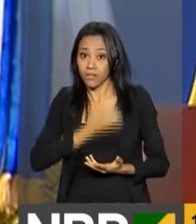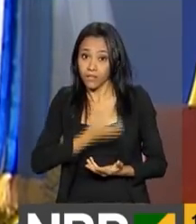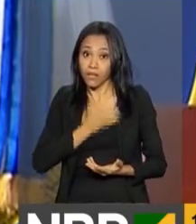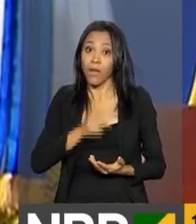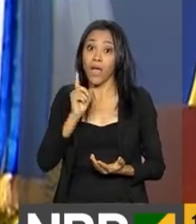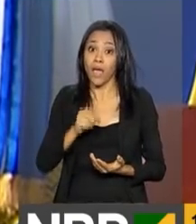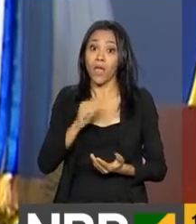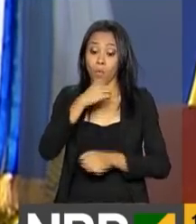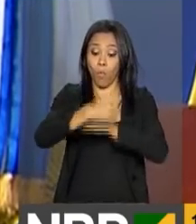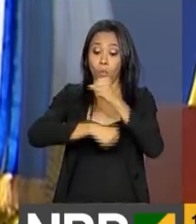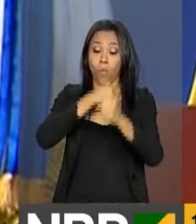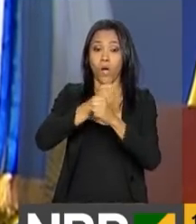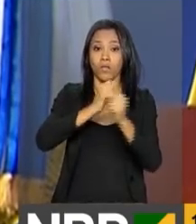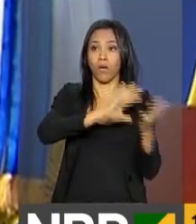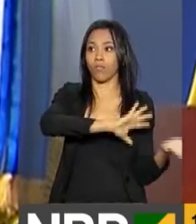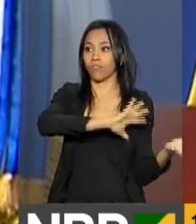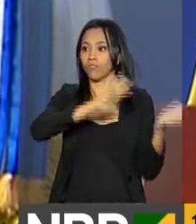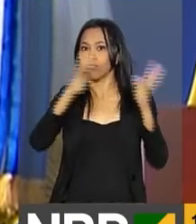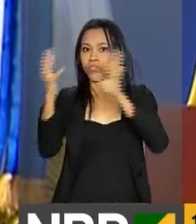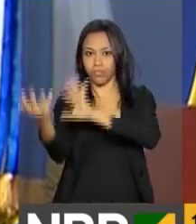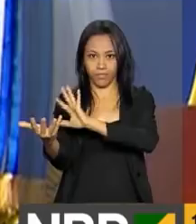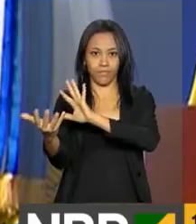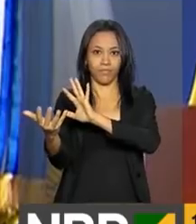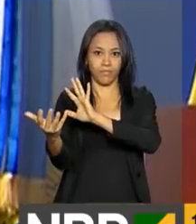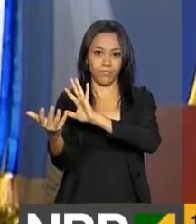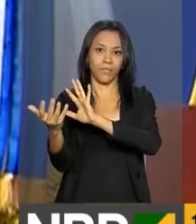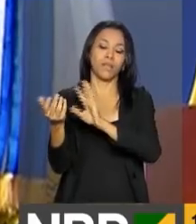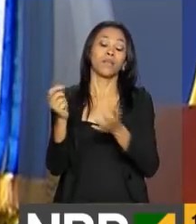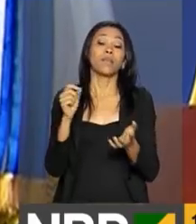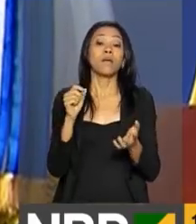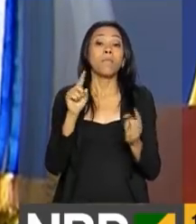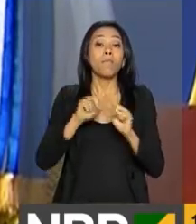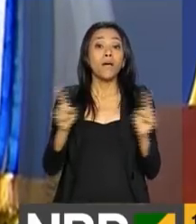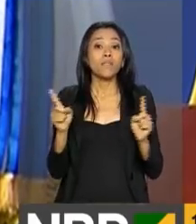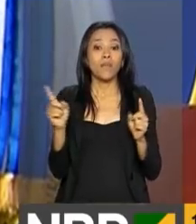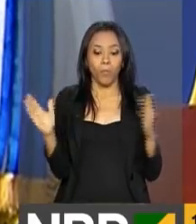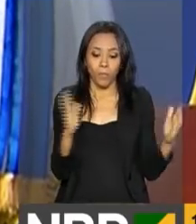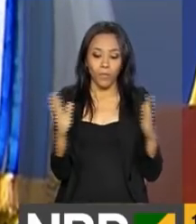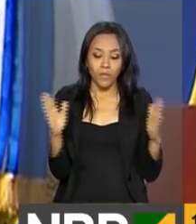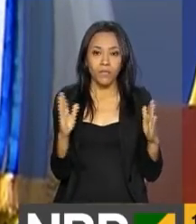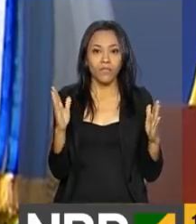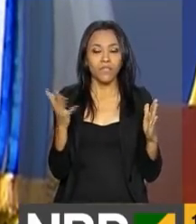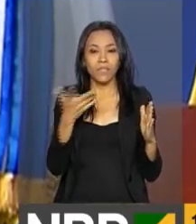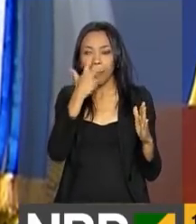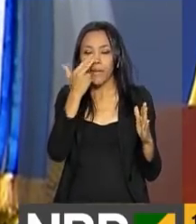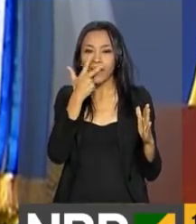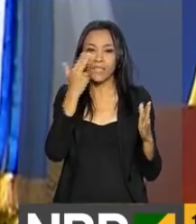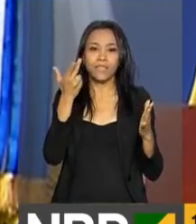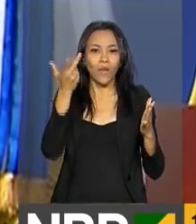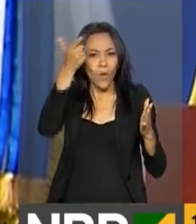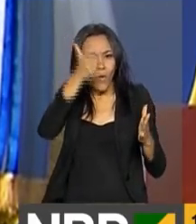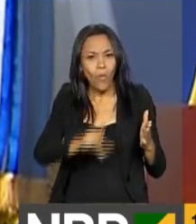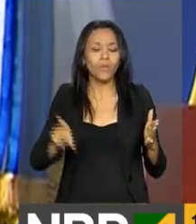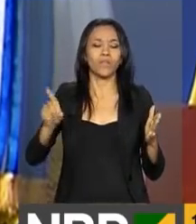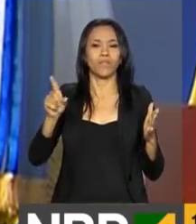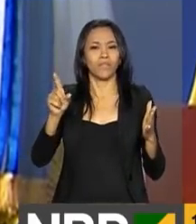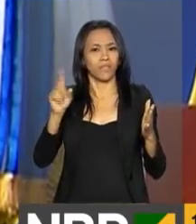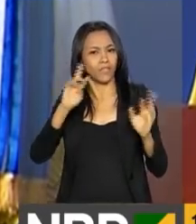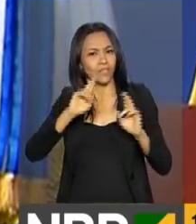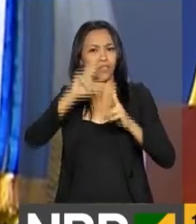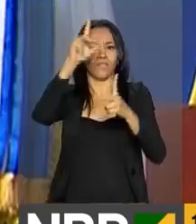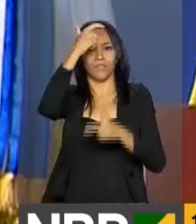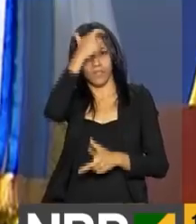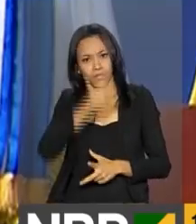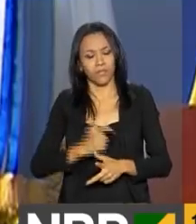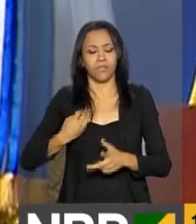porque você vai para o ano próprio, o ano próximo, mas é um ano em que você renasce, você nasce de novo. Essa é a